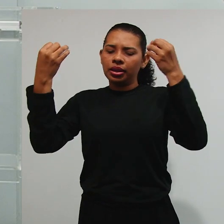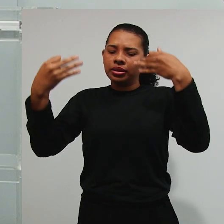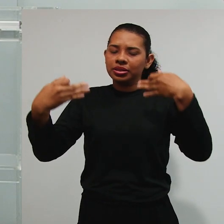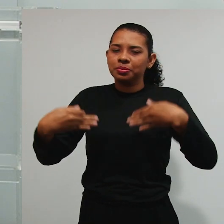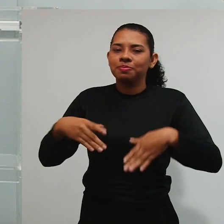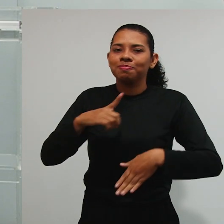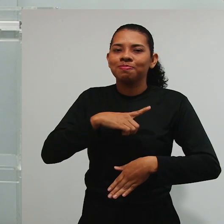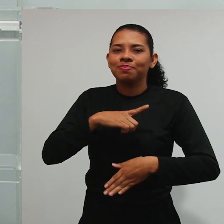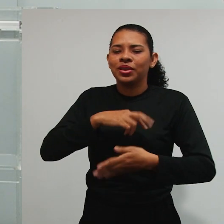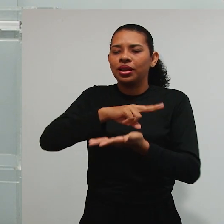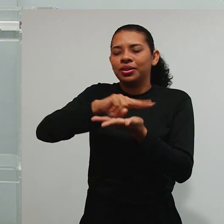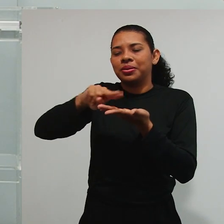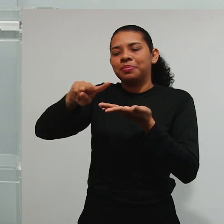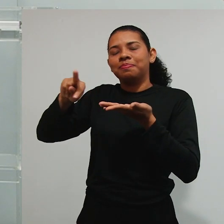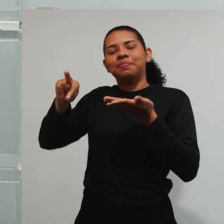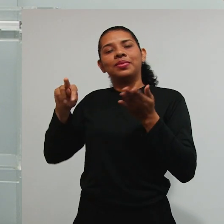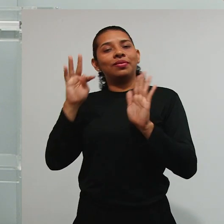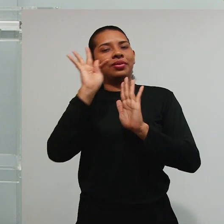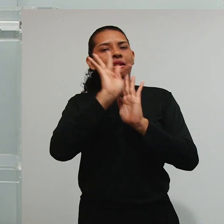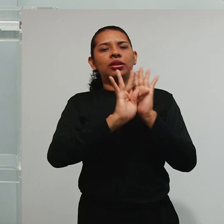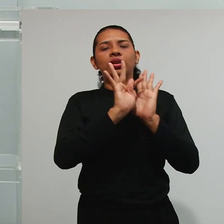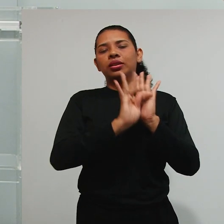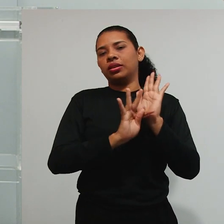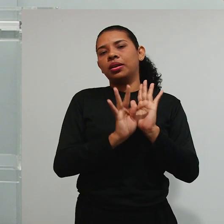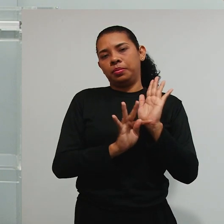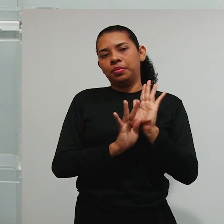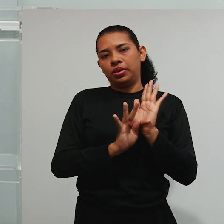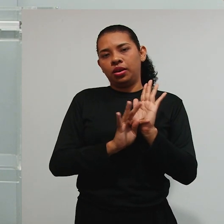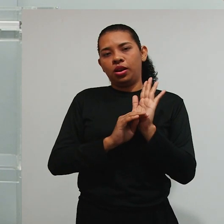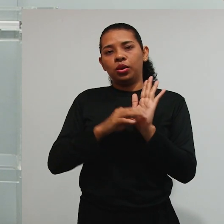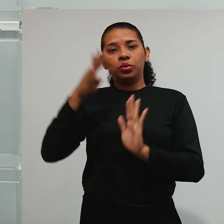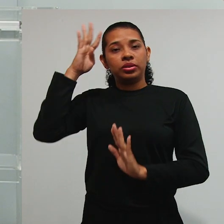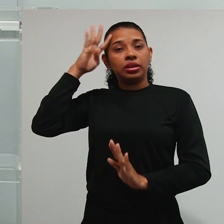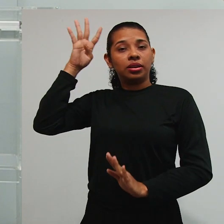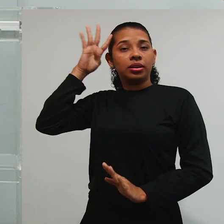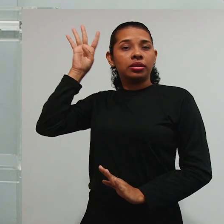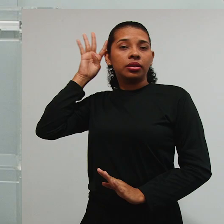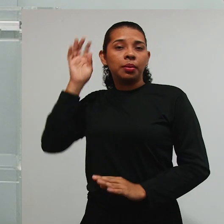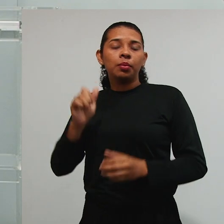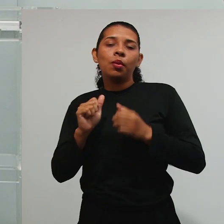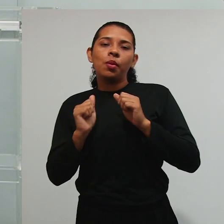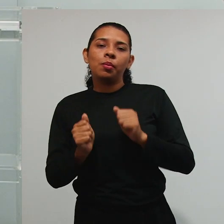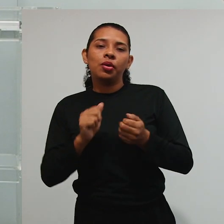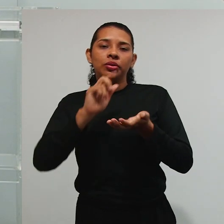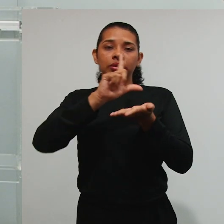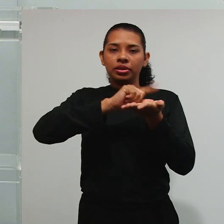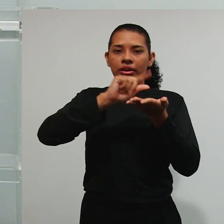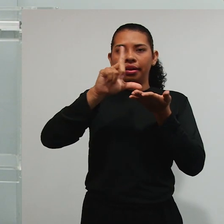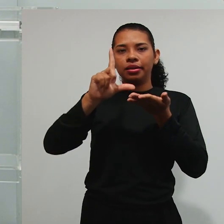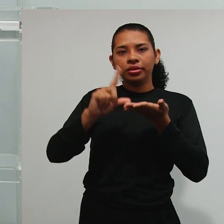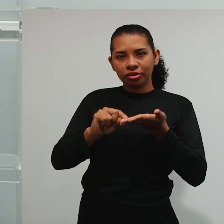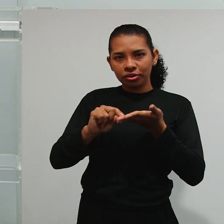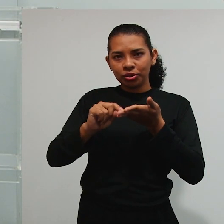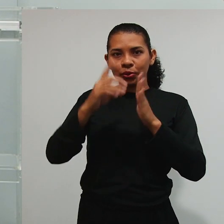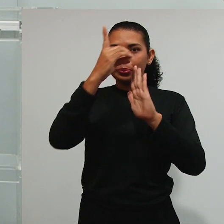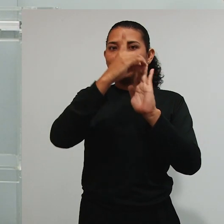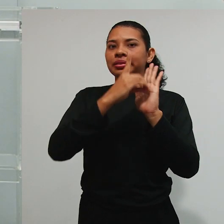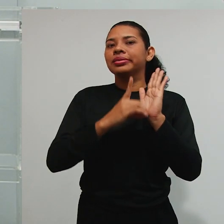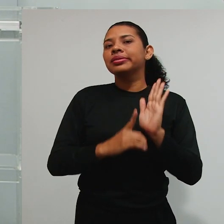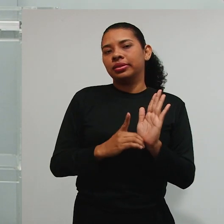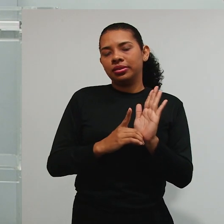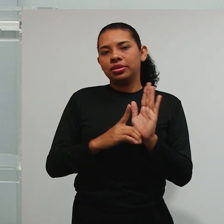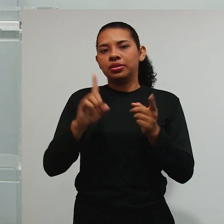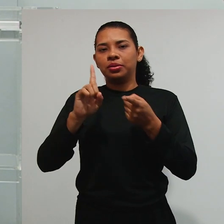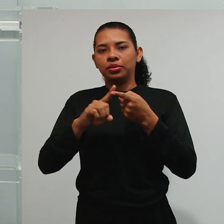existem vários tipos de trabalhos acadêmicos. Esses trabalhos acadêmicos podem ser artigos, podem ser dissertações, podem